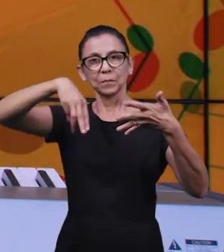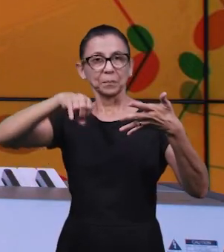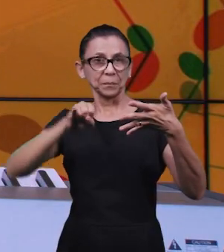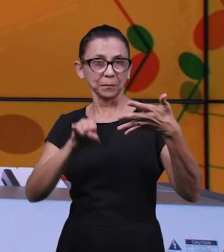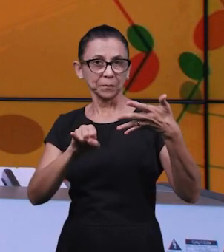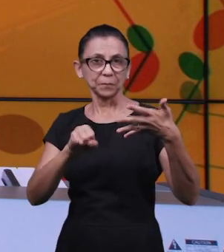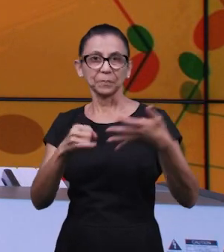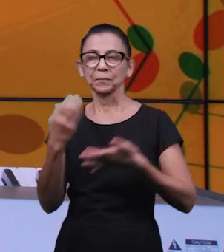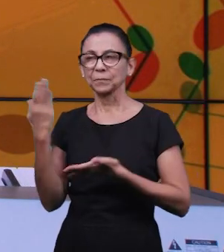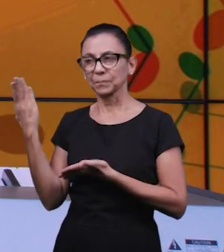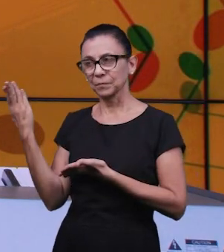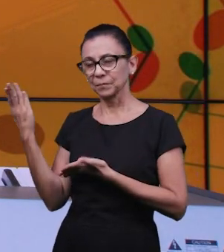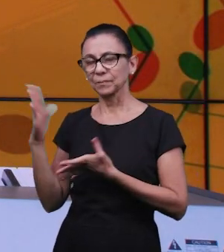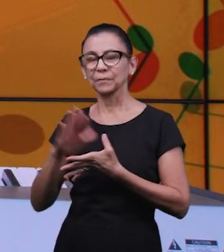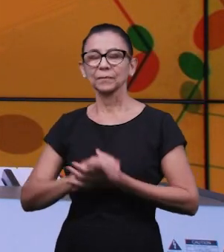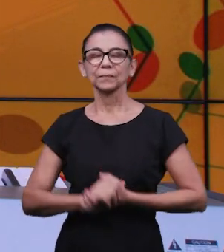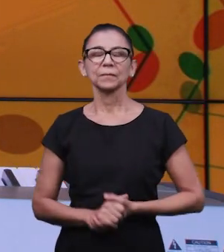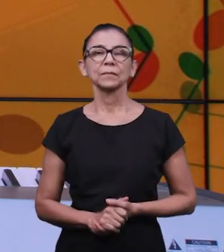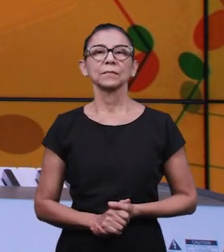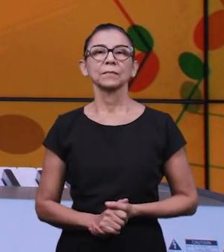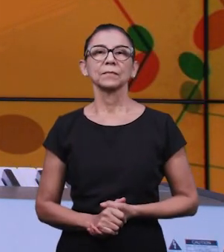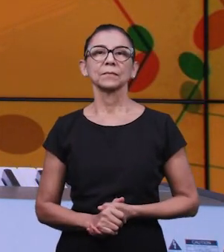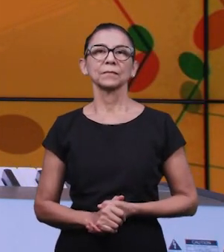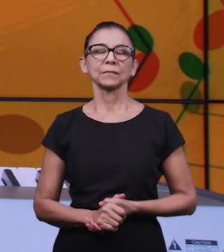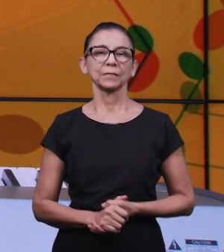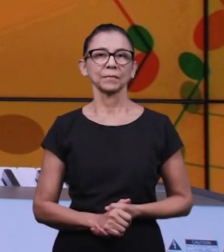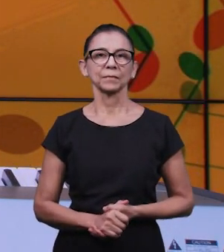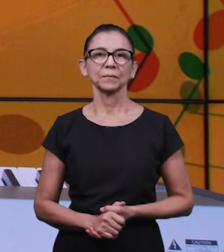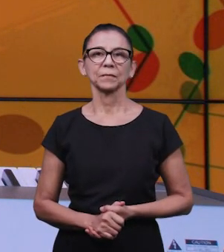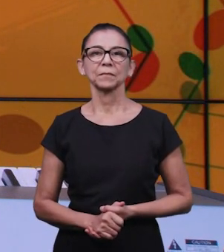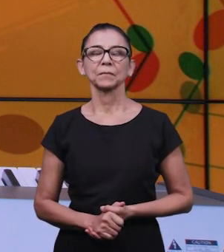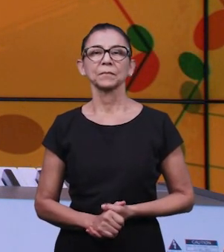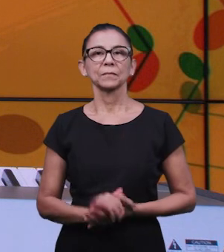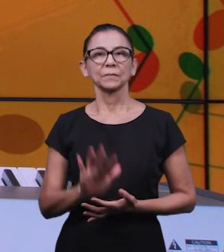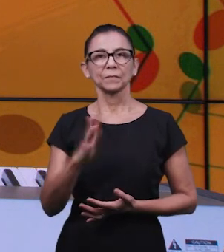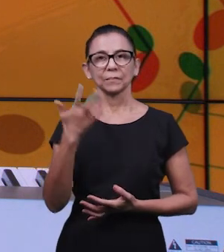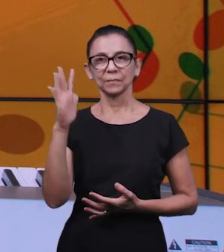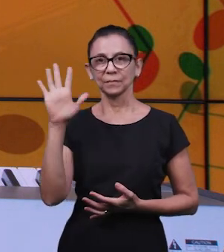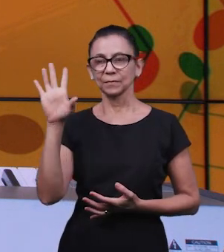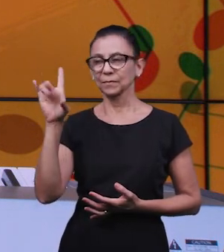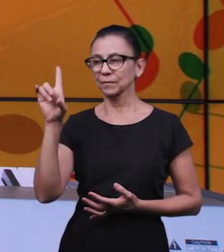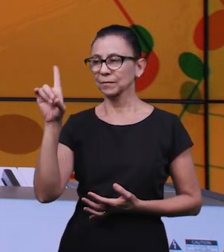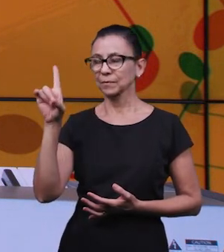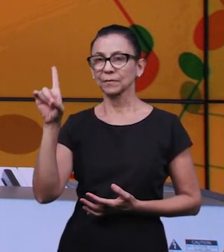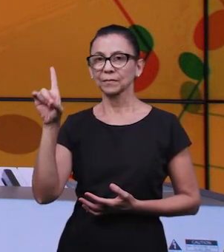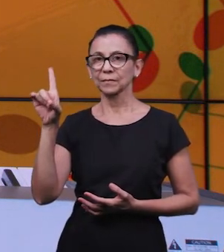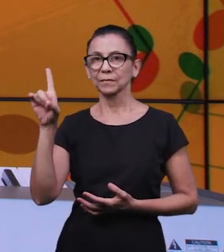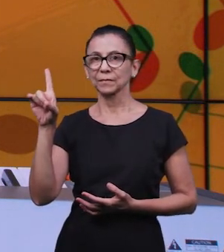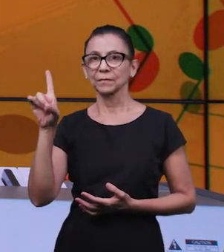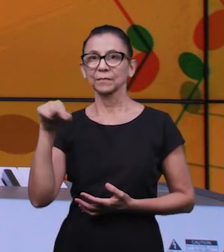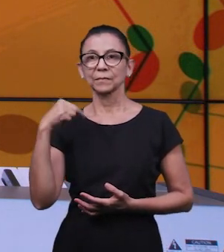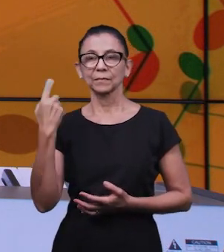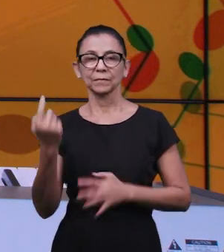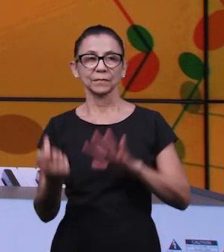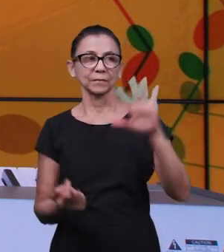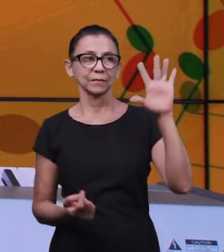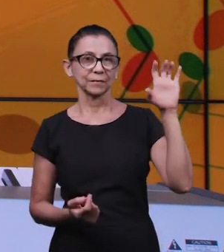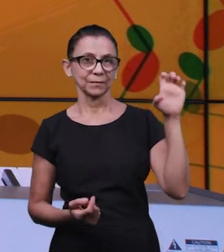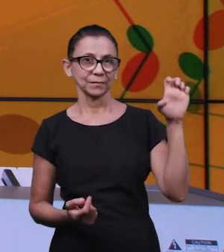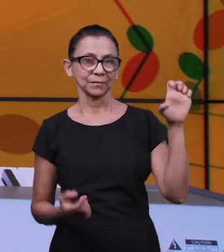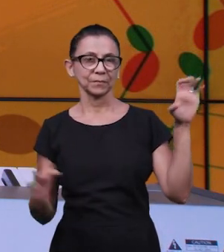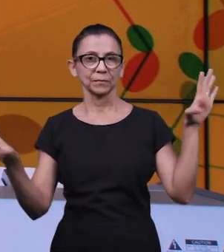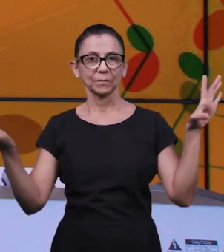repetir o acorde de Ré maior, Mi maior e depois Lá maior. Lá,